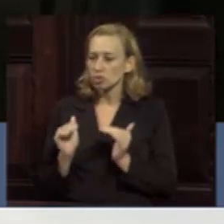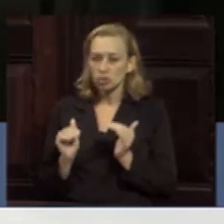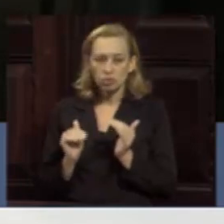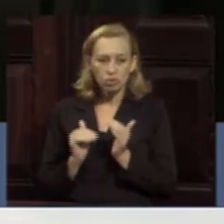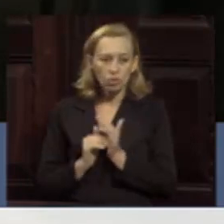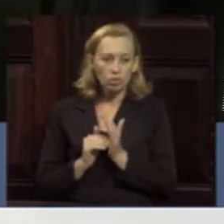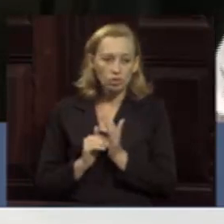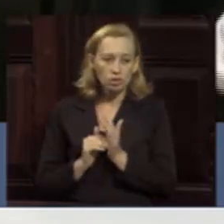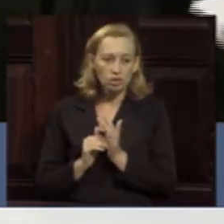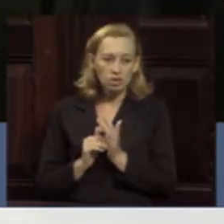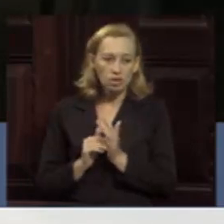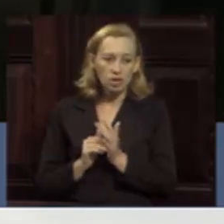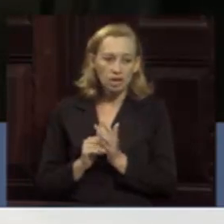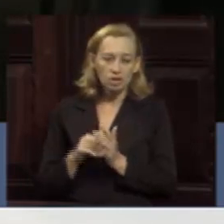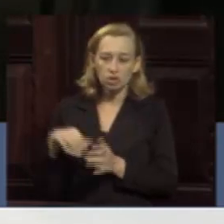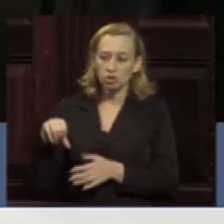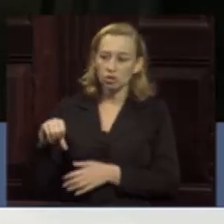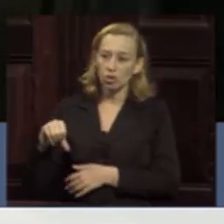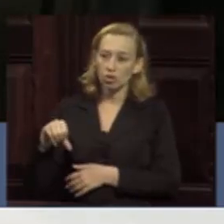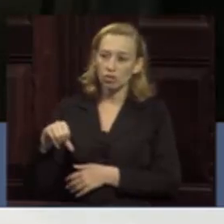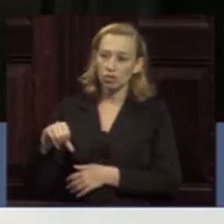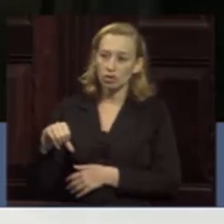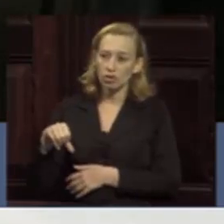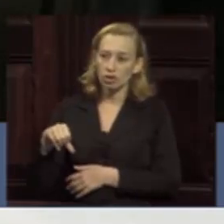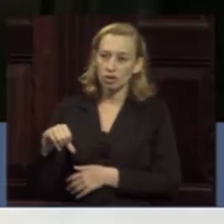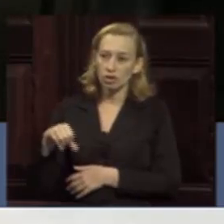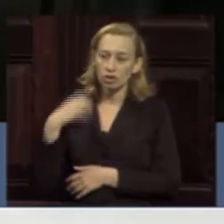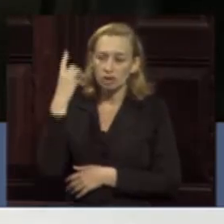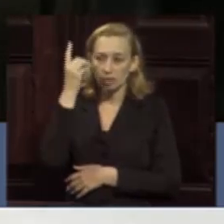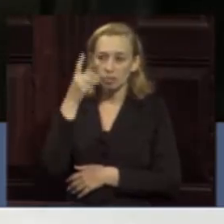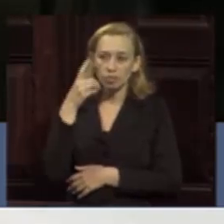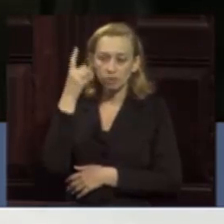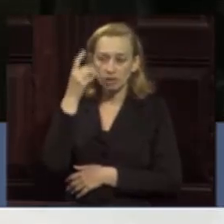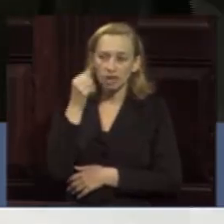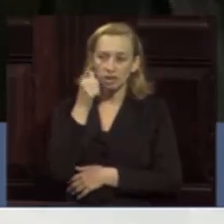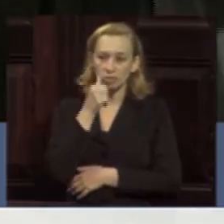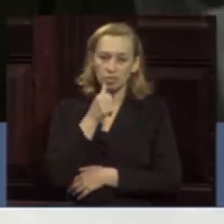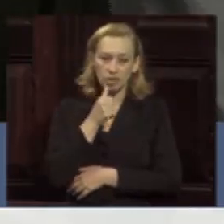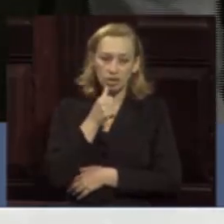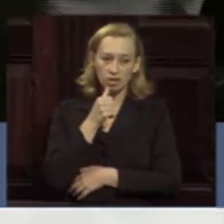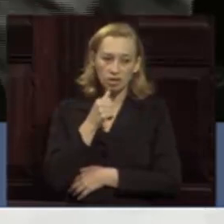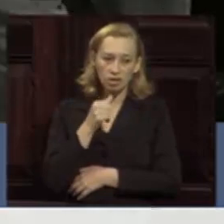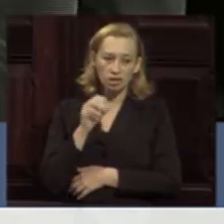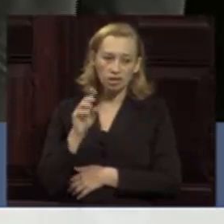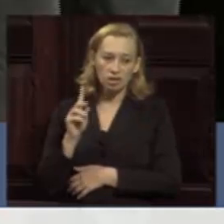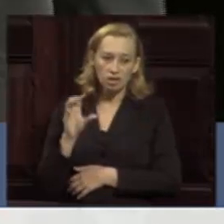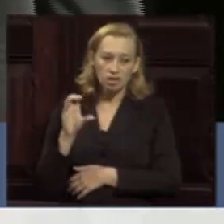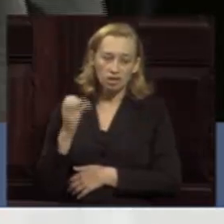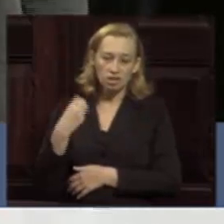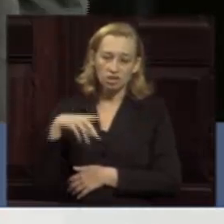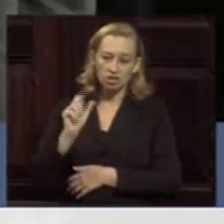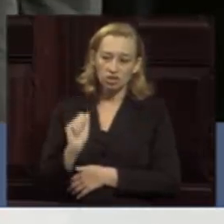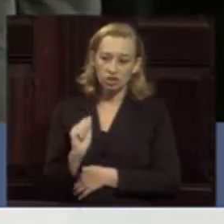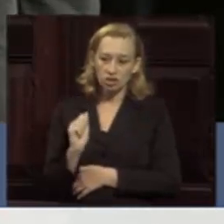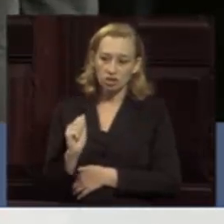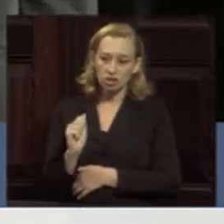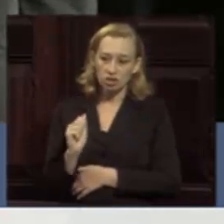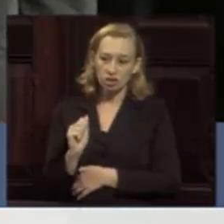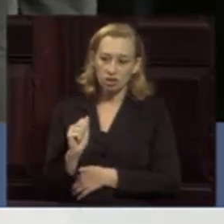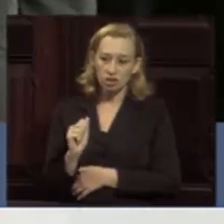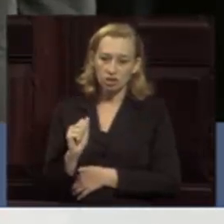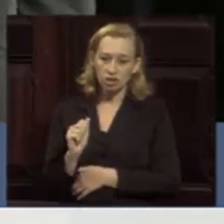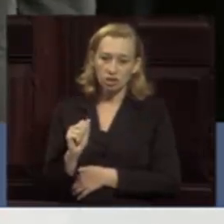9 deputadas desse parlamento, assim como a deputada Cidinha, que trouxe aqui um depoimento